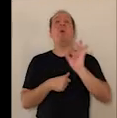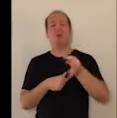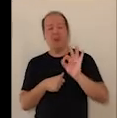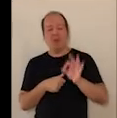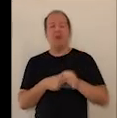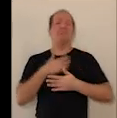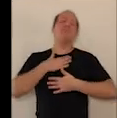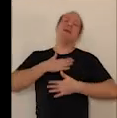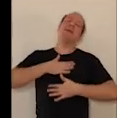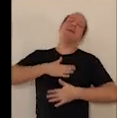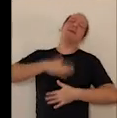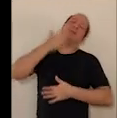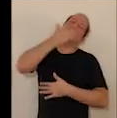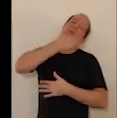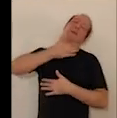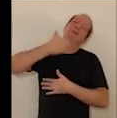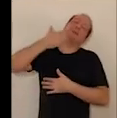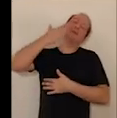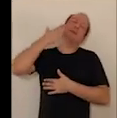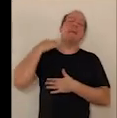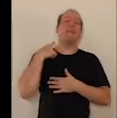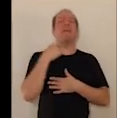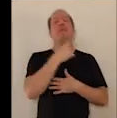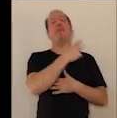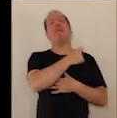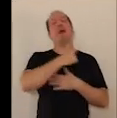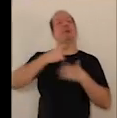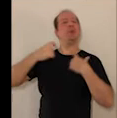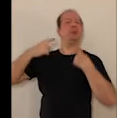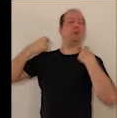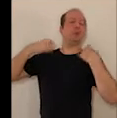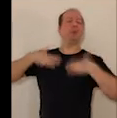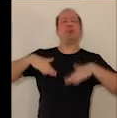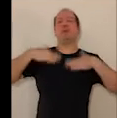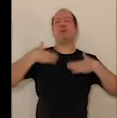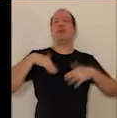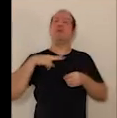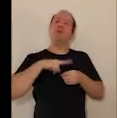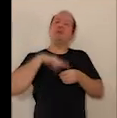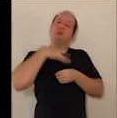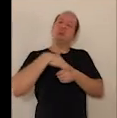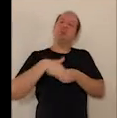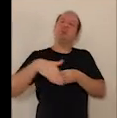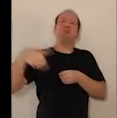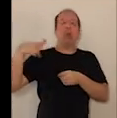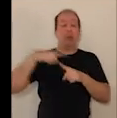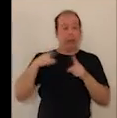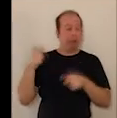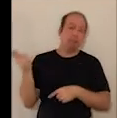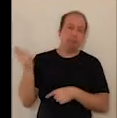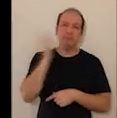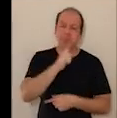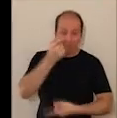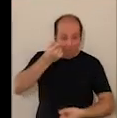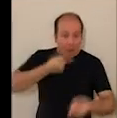dócil, lavada e perfumada, o ladinho do merceeiro, com uma cajadada só, matar todos os coelhos